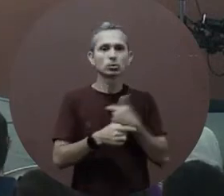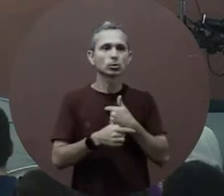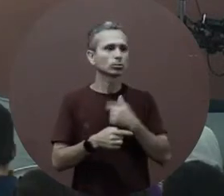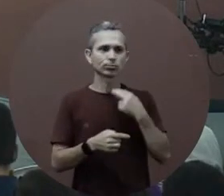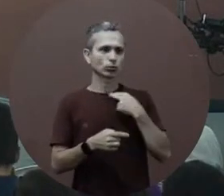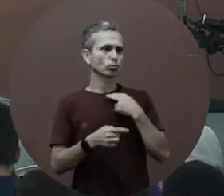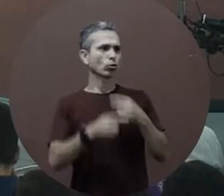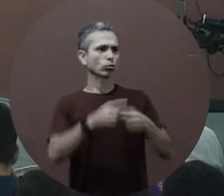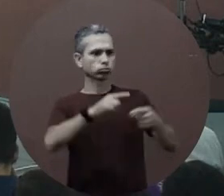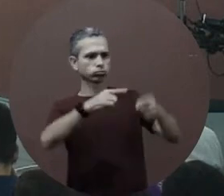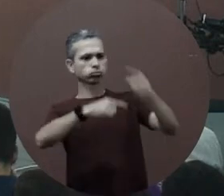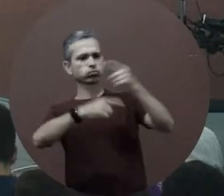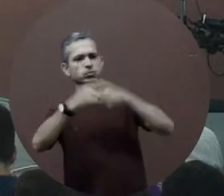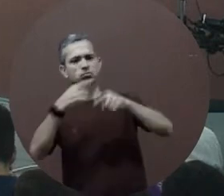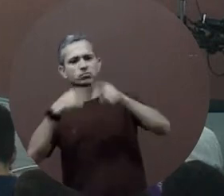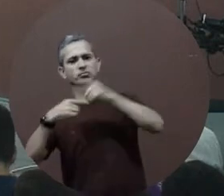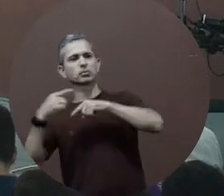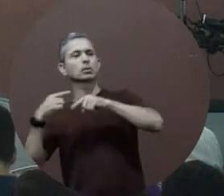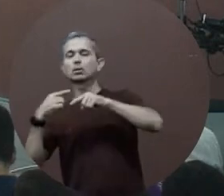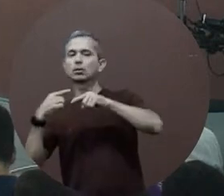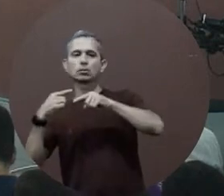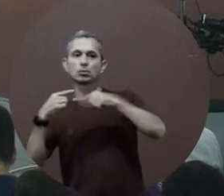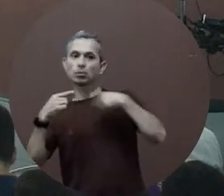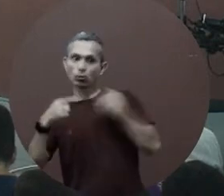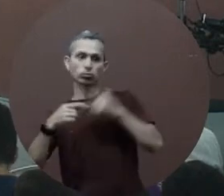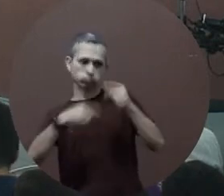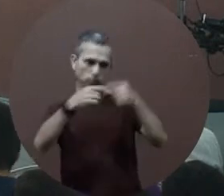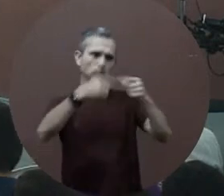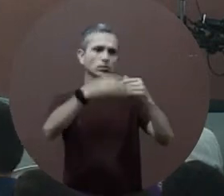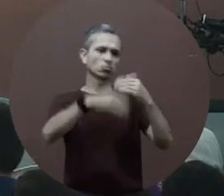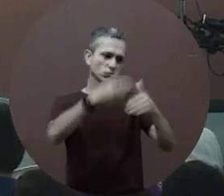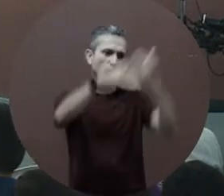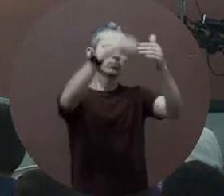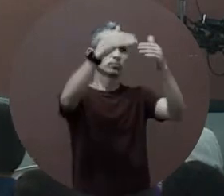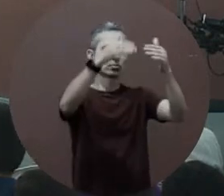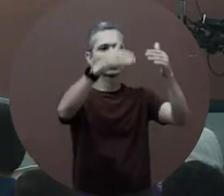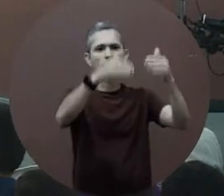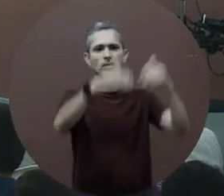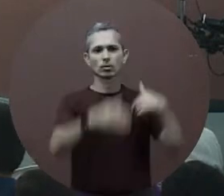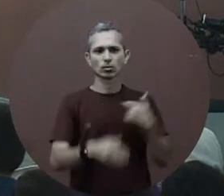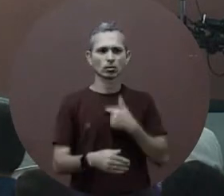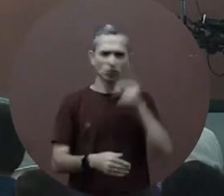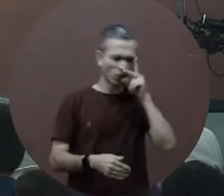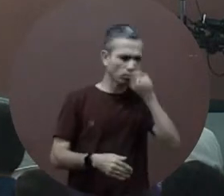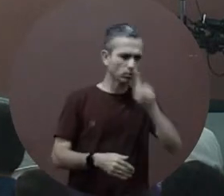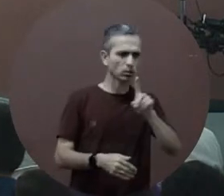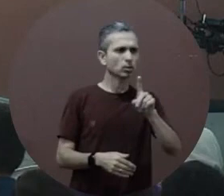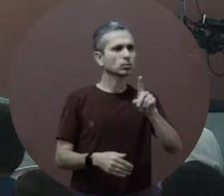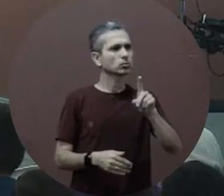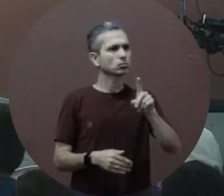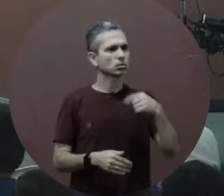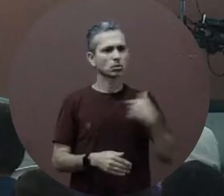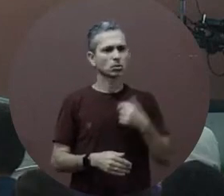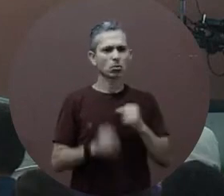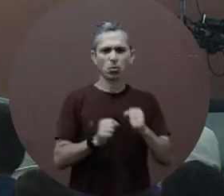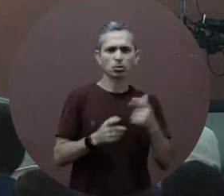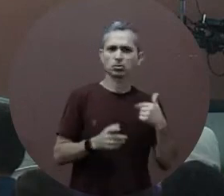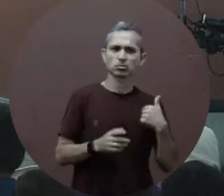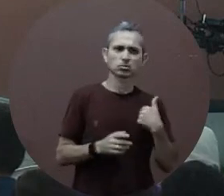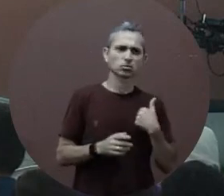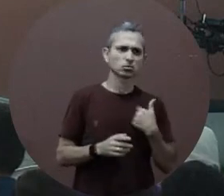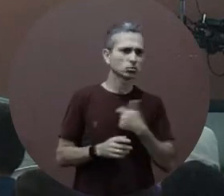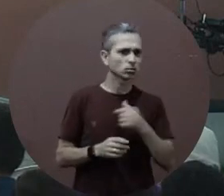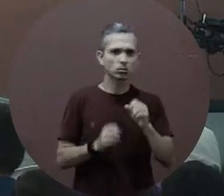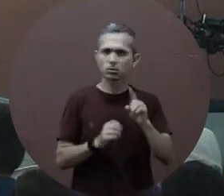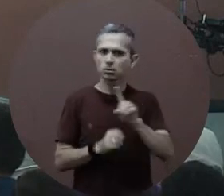prosseguem. Não por nossa força, não por nossa capacidade, mas por causa da obra que foi feita em nós,